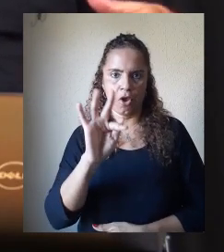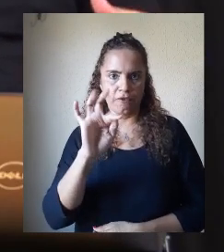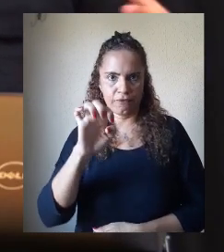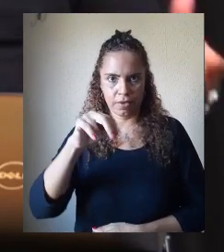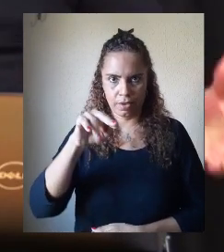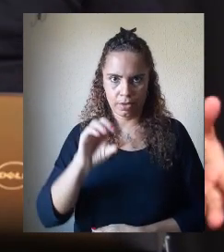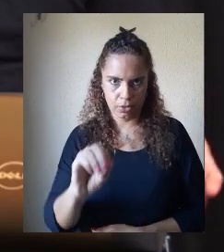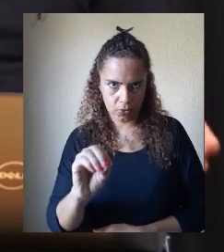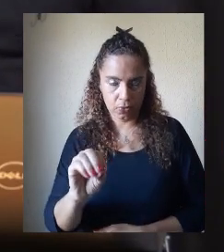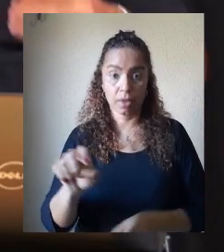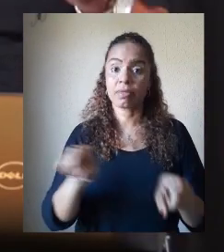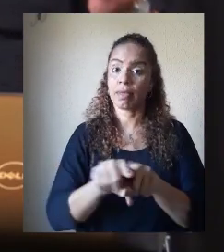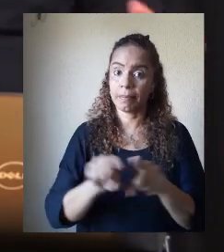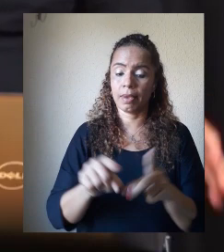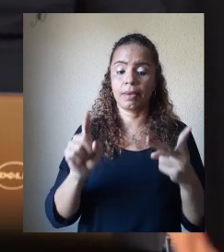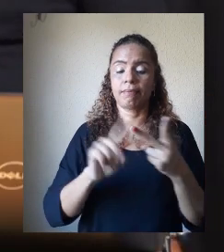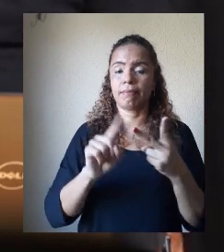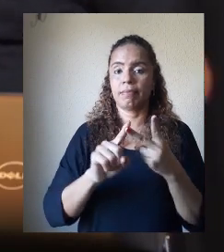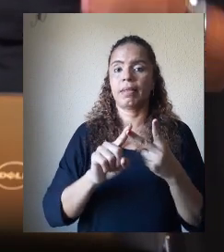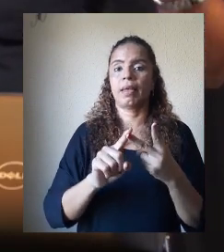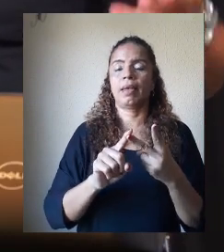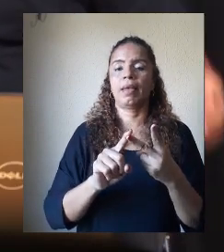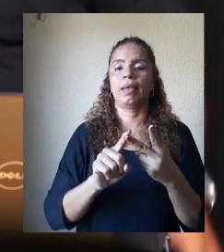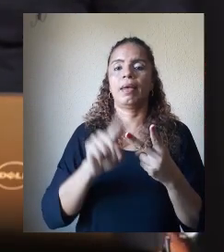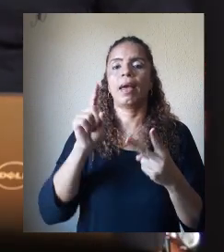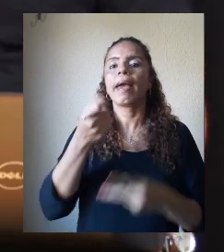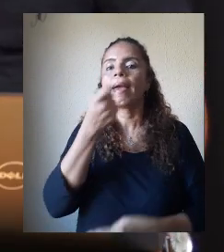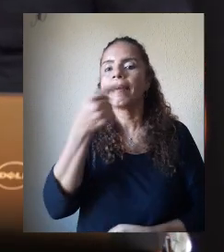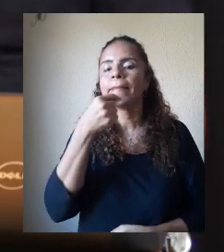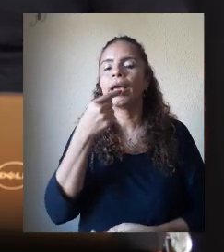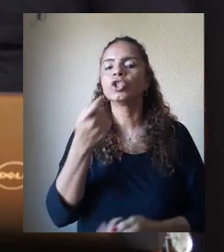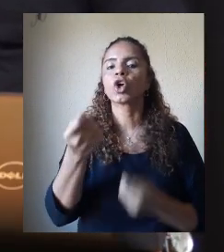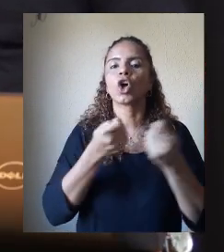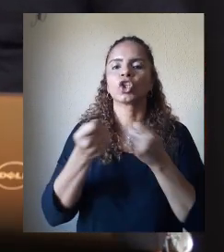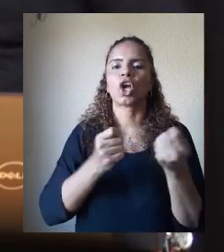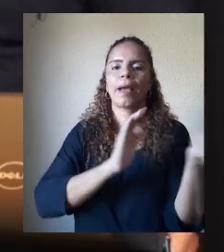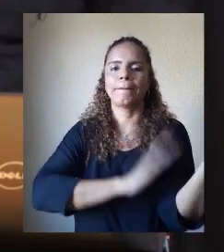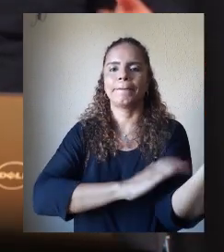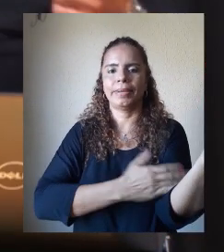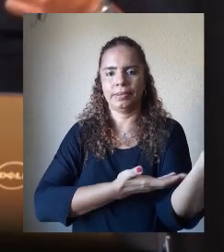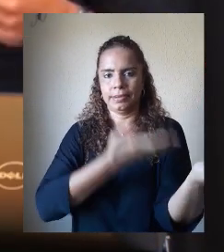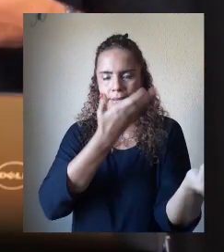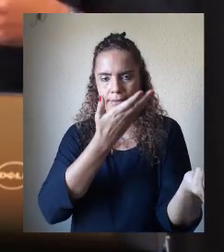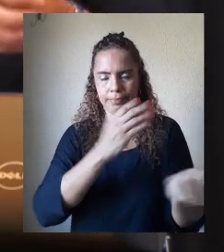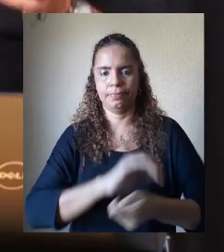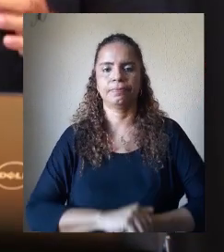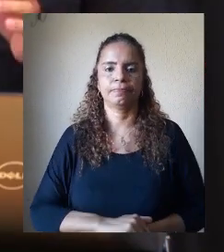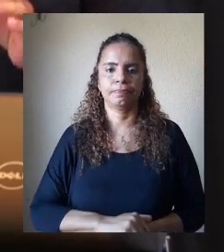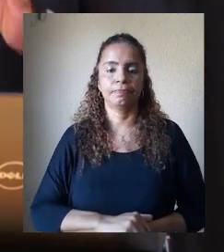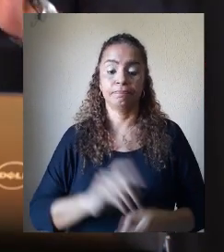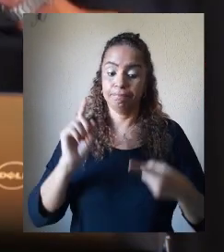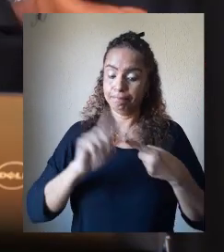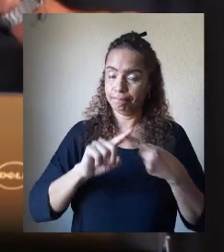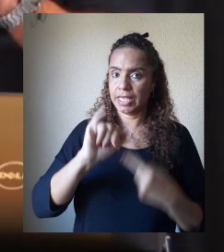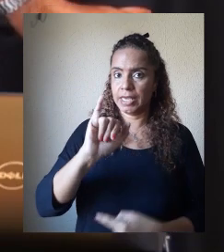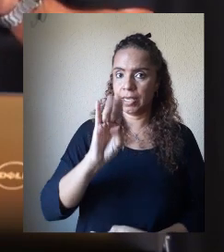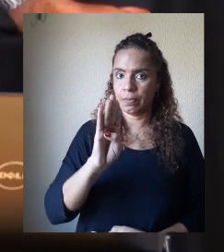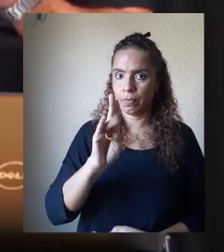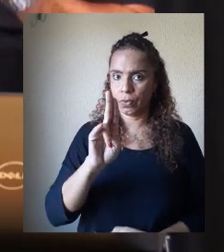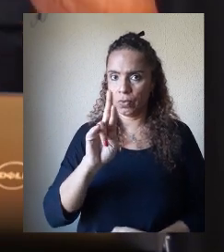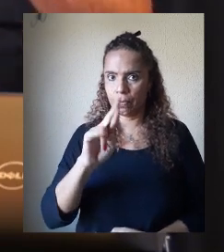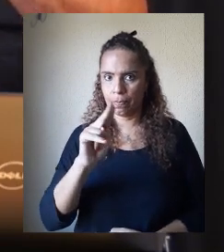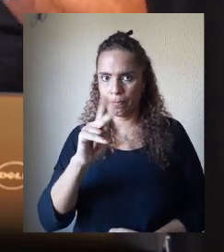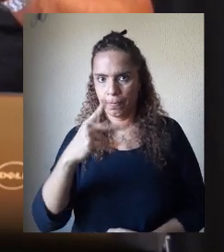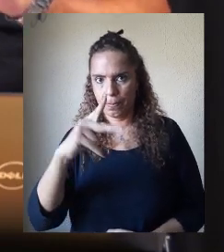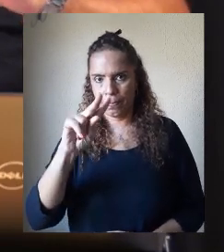medicamentos relacionados ao controle da pressão, né? Para não falar inibidores da ECA. Né? Mas o ibuprofeno em especial, por conta de não se